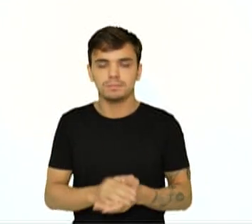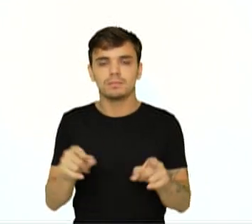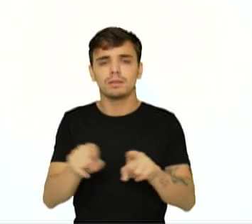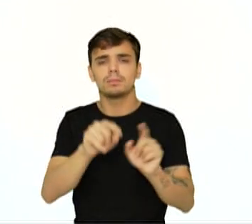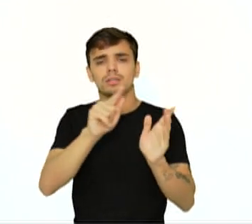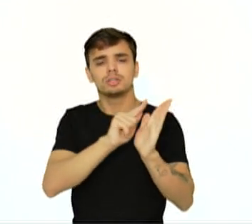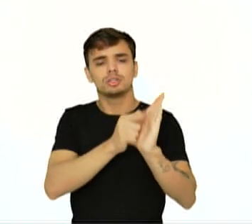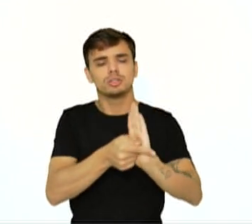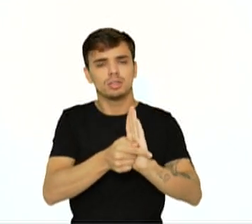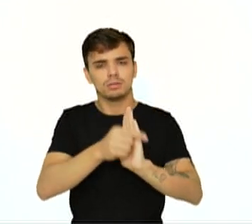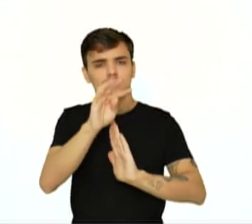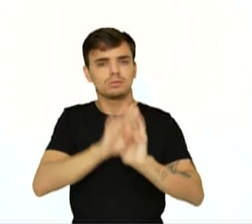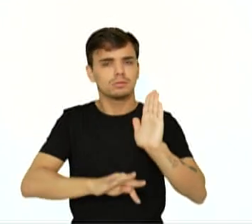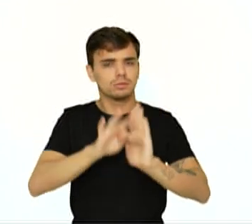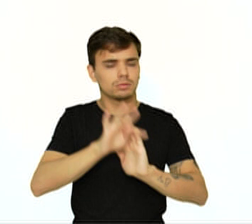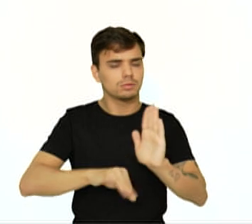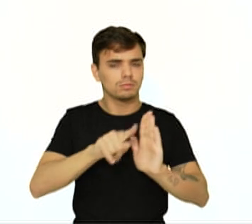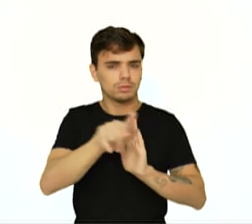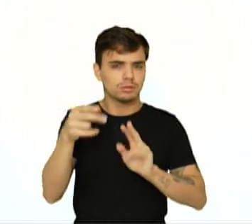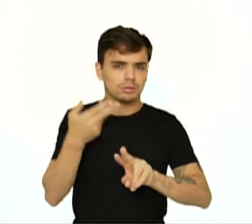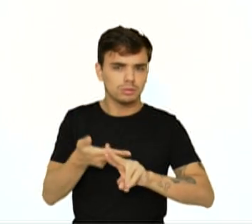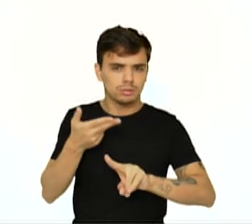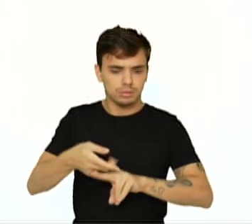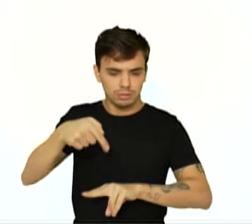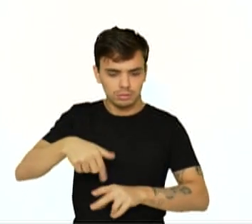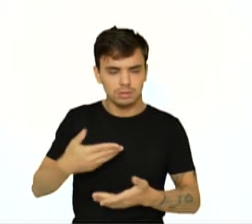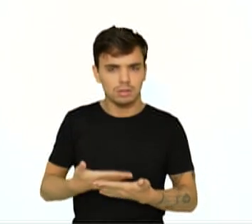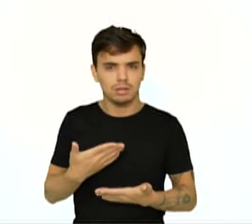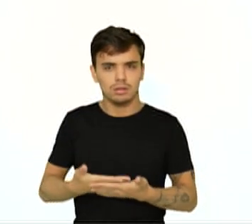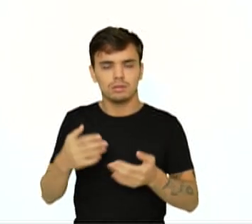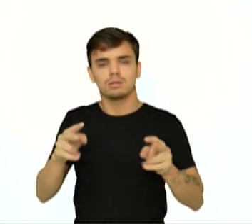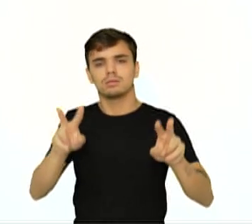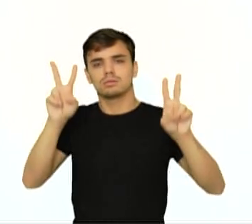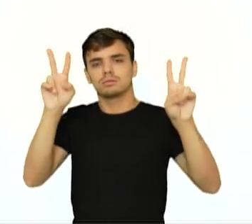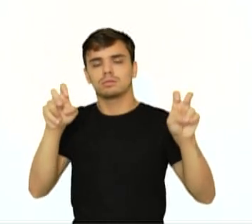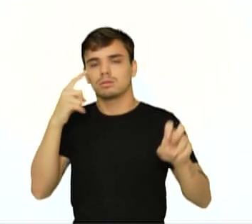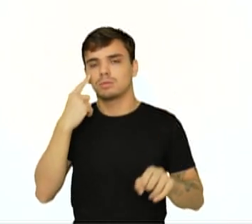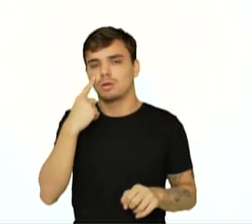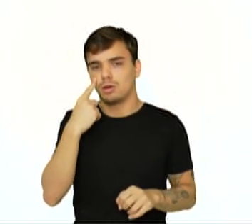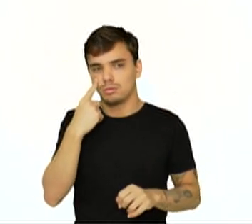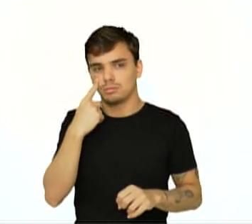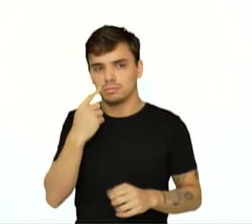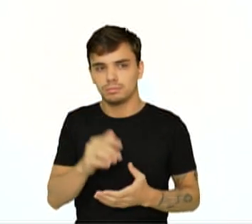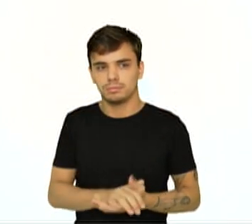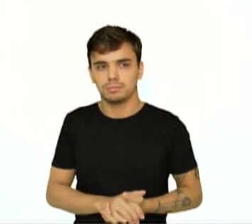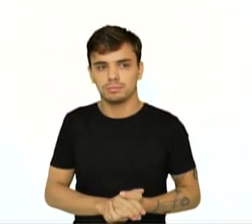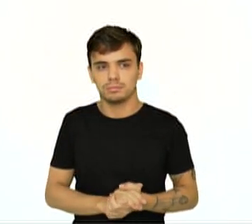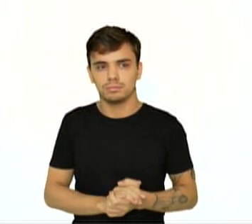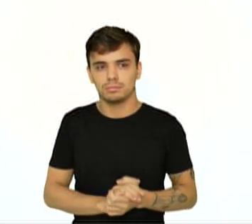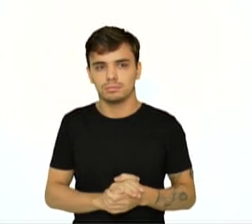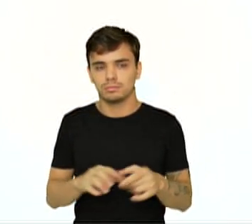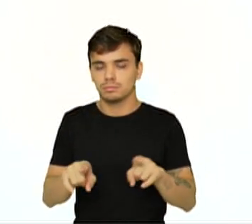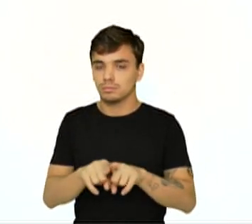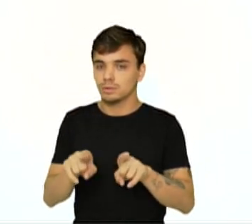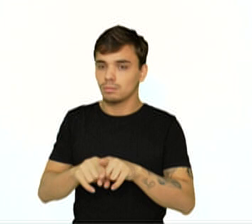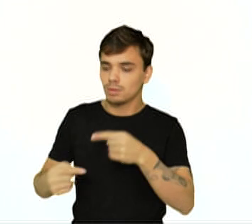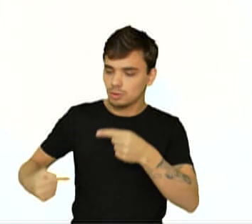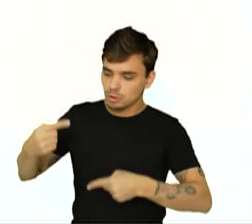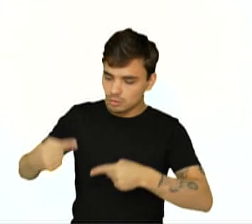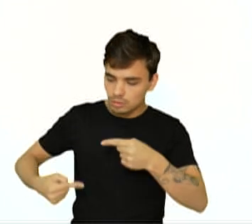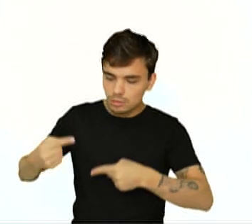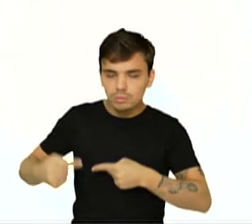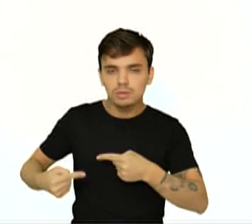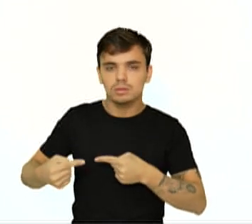gêneros textuais que nós vamos utilizar nesta aula é o teste e a tira, o linguístico discursivo,